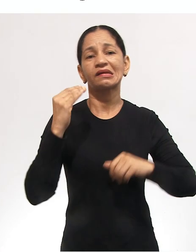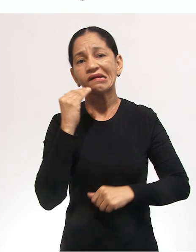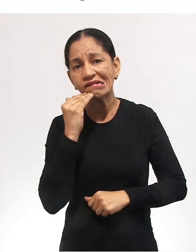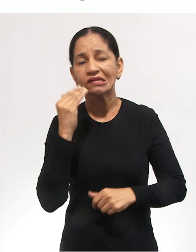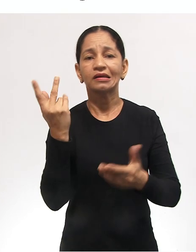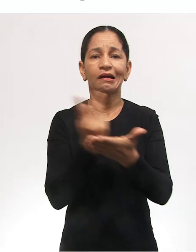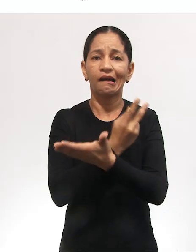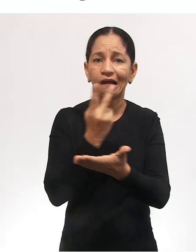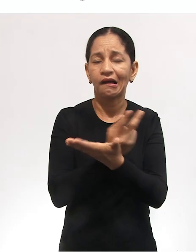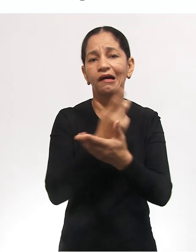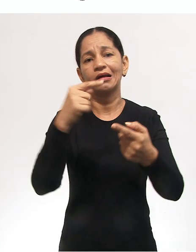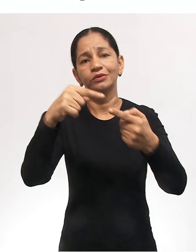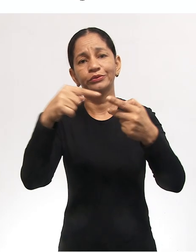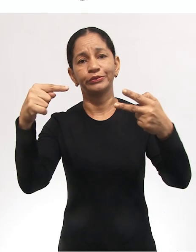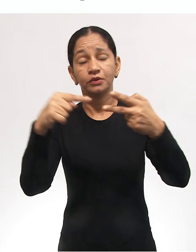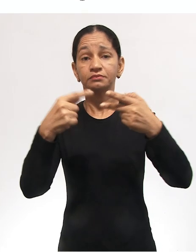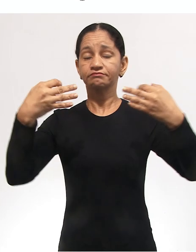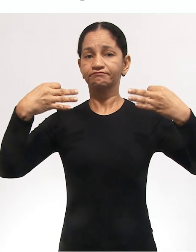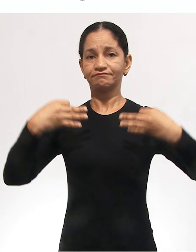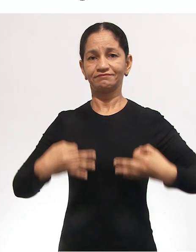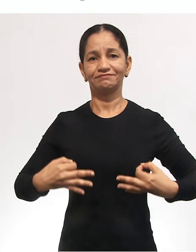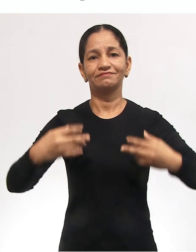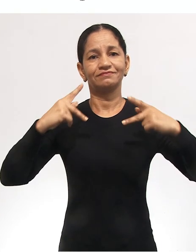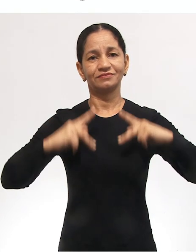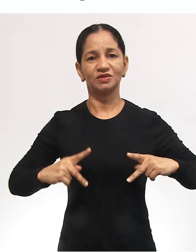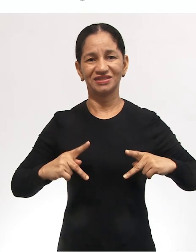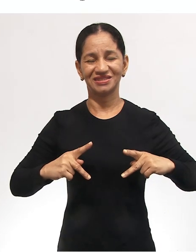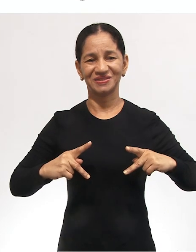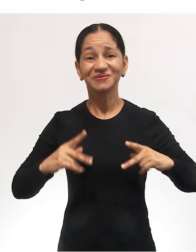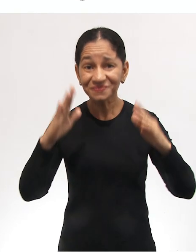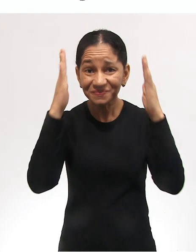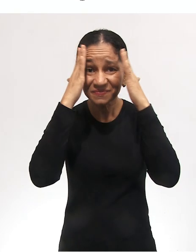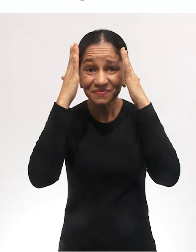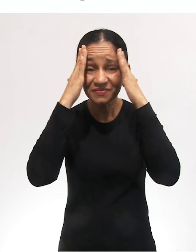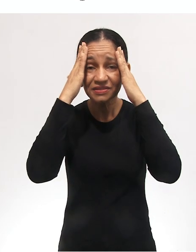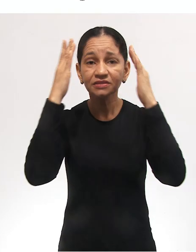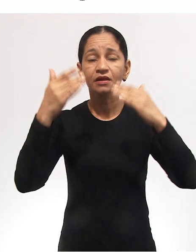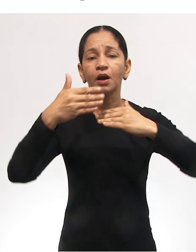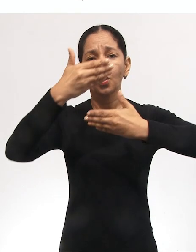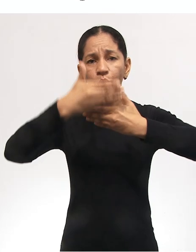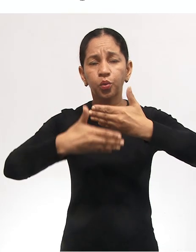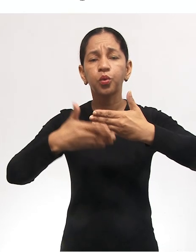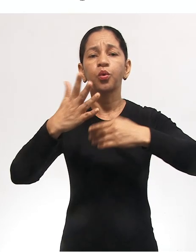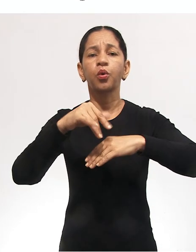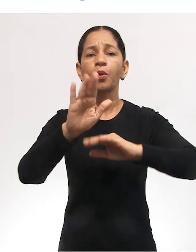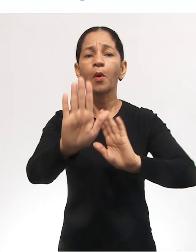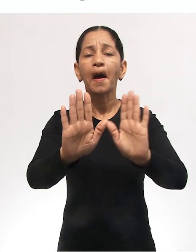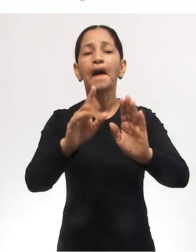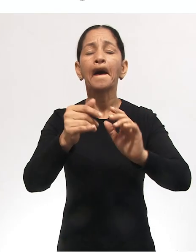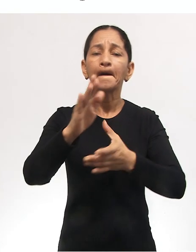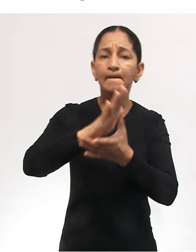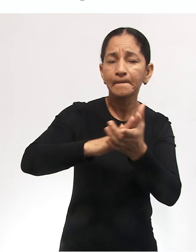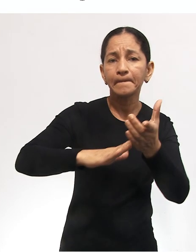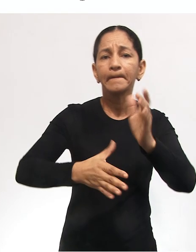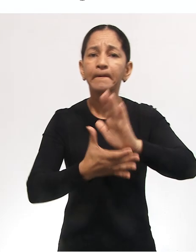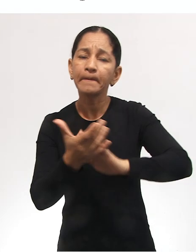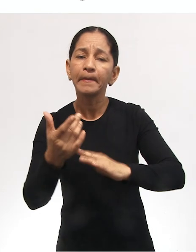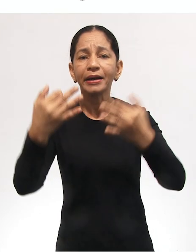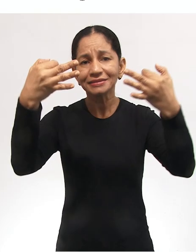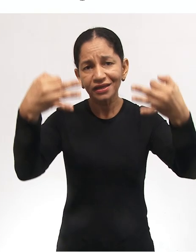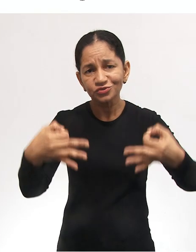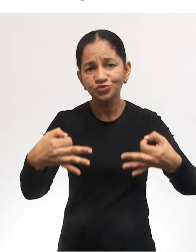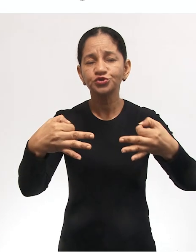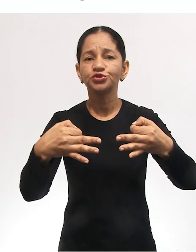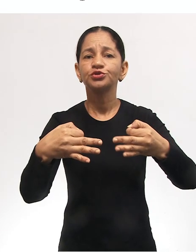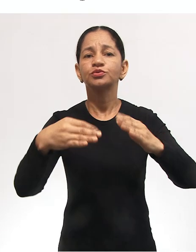trabalhador, posição correta, né, com um certo encosto, onde vai colocar a perna, vai ter uma certa inclinação,